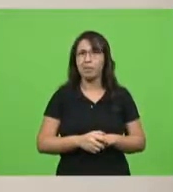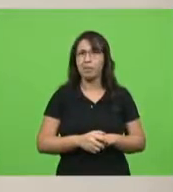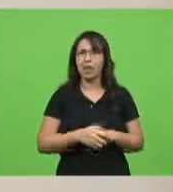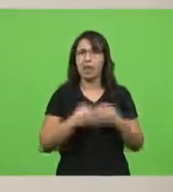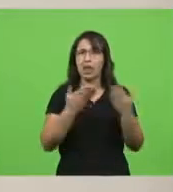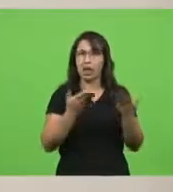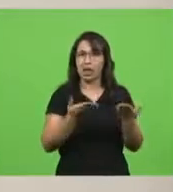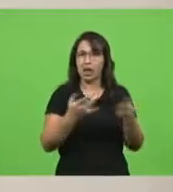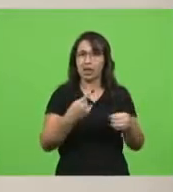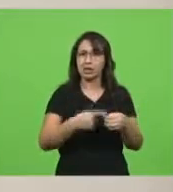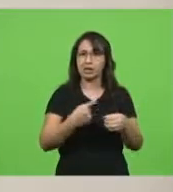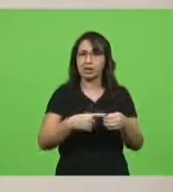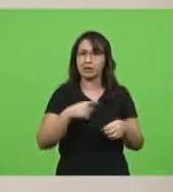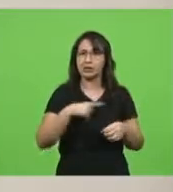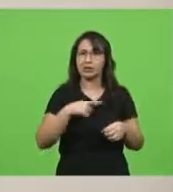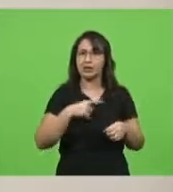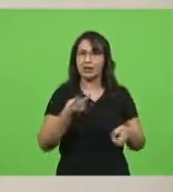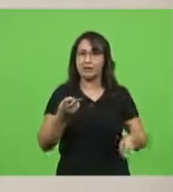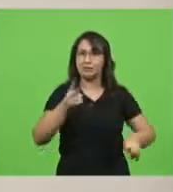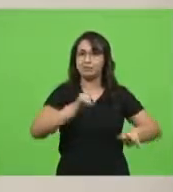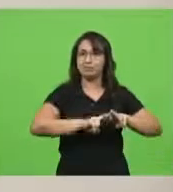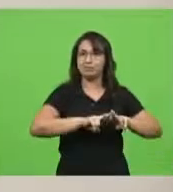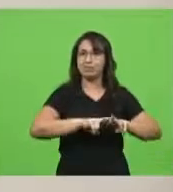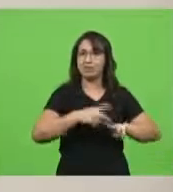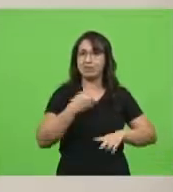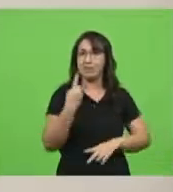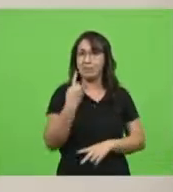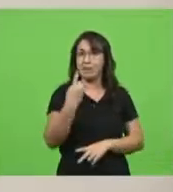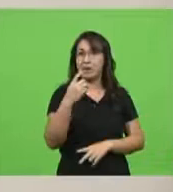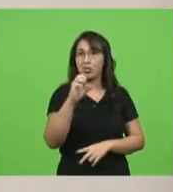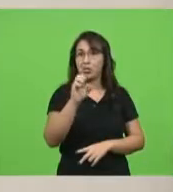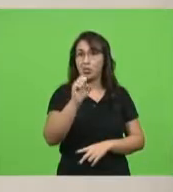nós temos 1 presídio com 1.800 homens